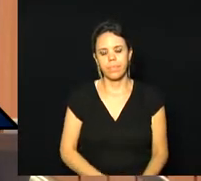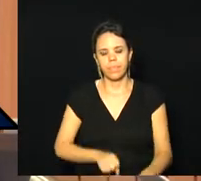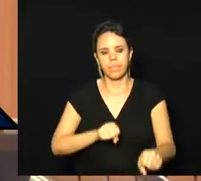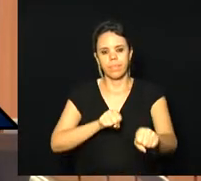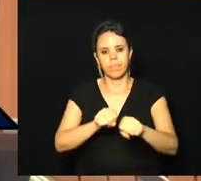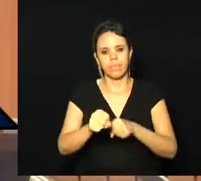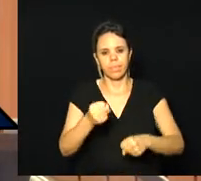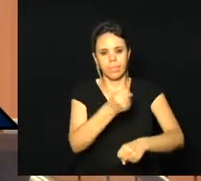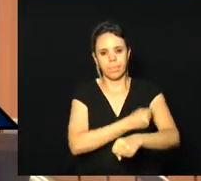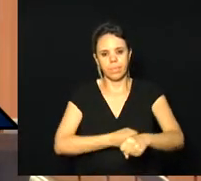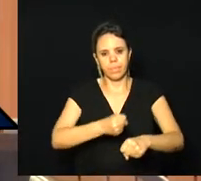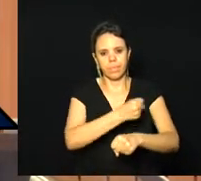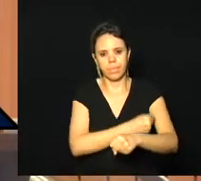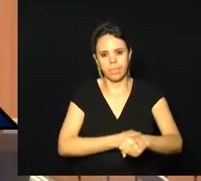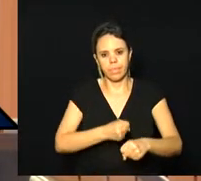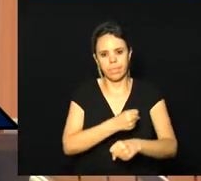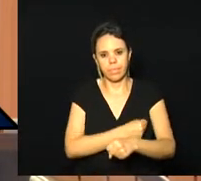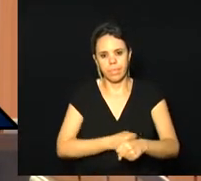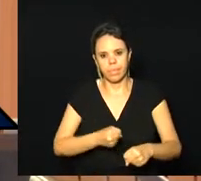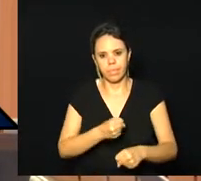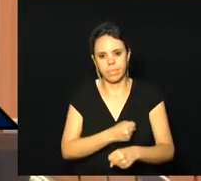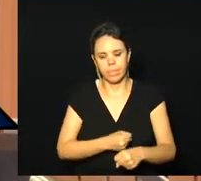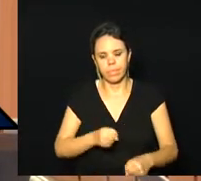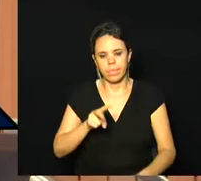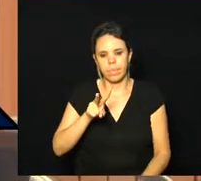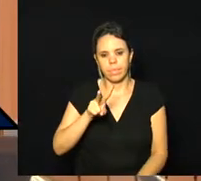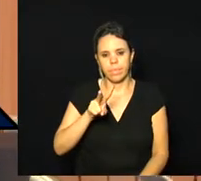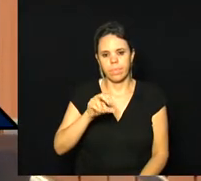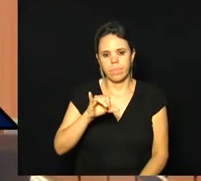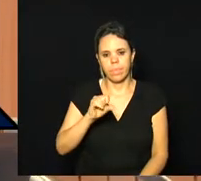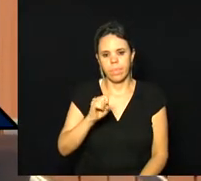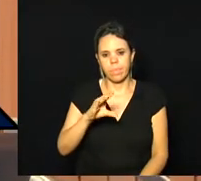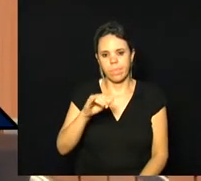em gastronomia pela Universidade Federal de Viçosa,